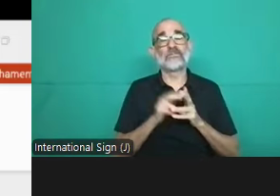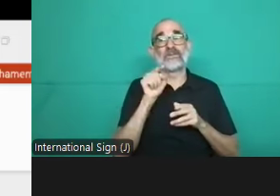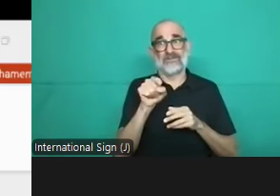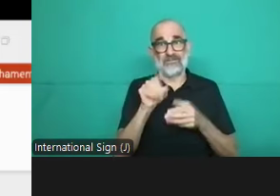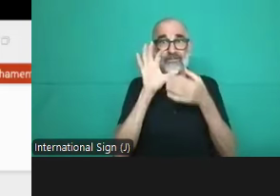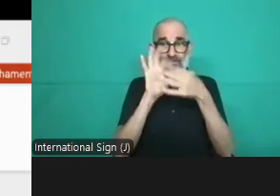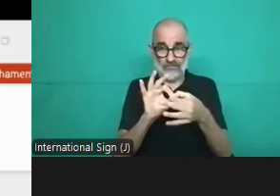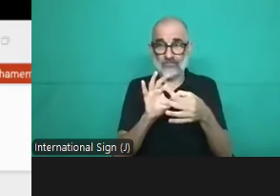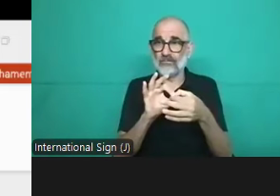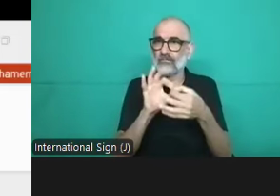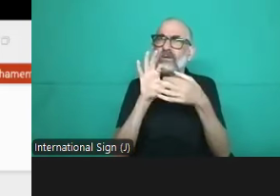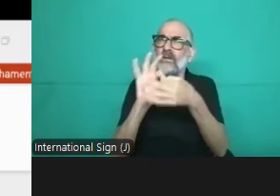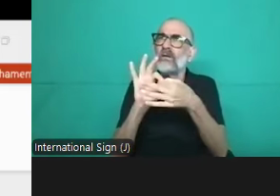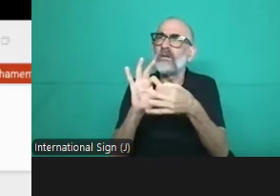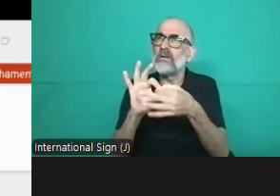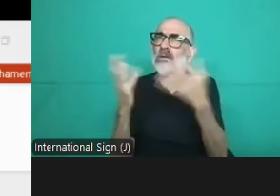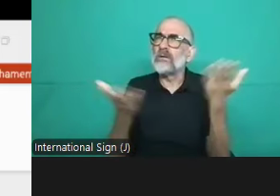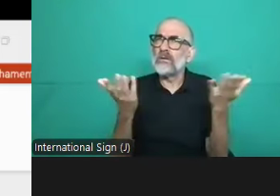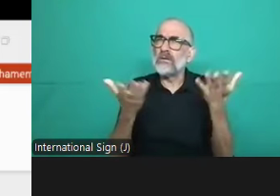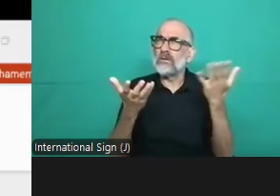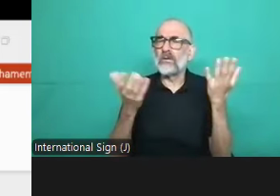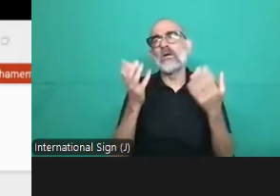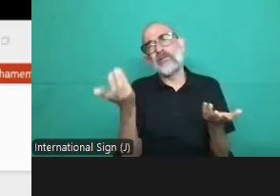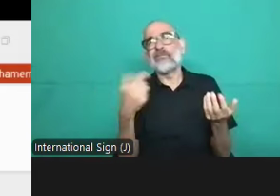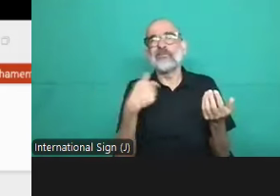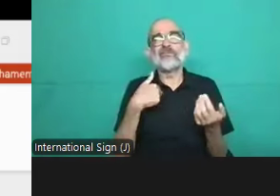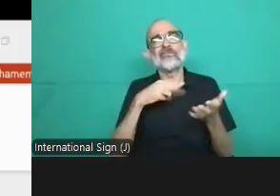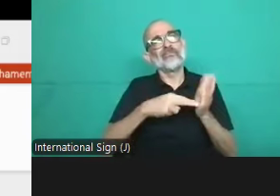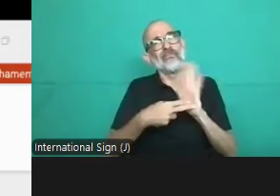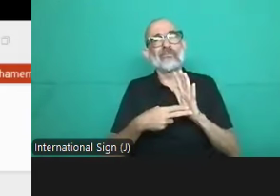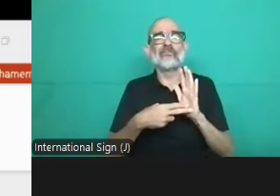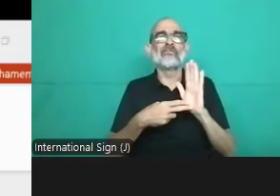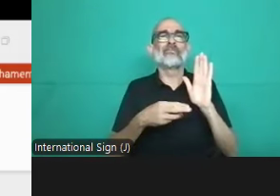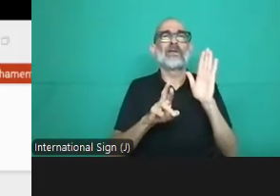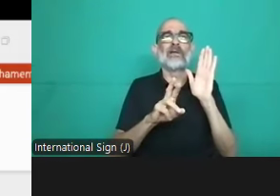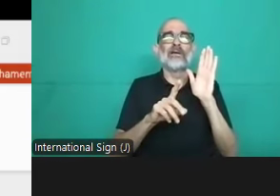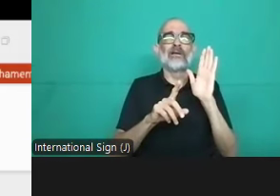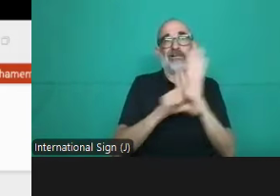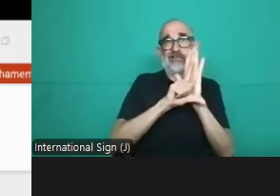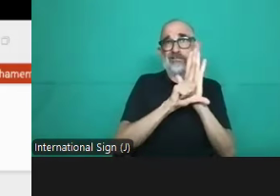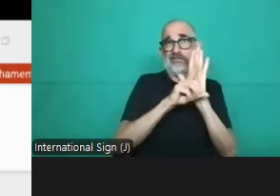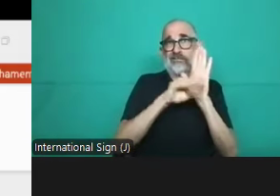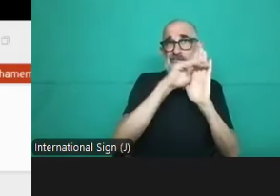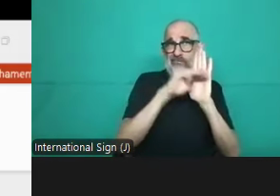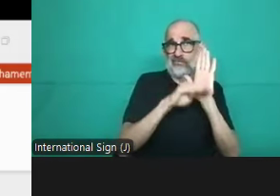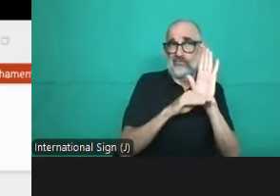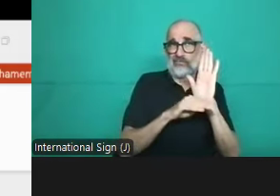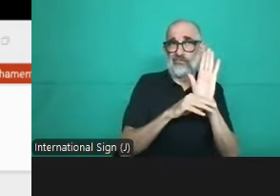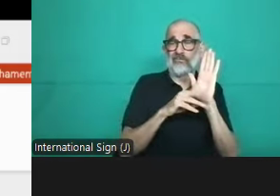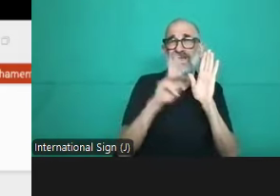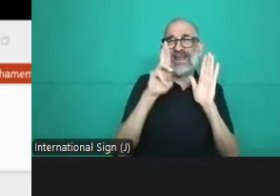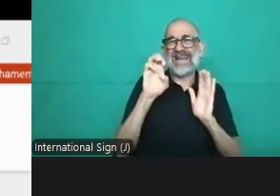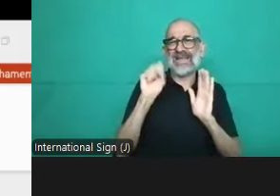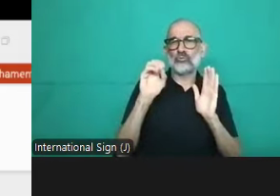resolução 60 which talks about the de best 2011, que practices in fala healthcare sobre os services. principais serviços de This saúde resolution includes e